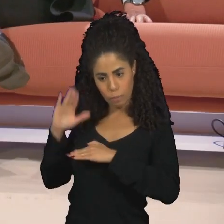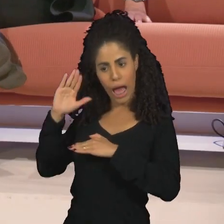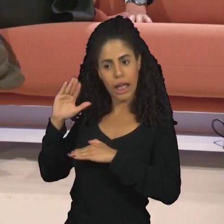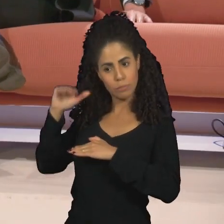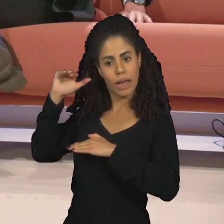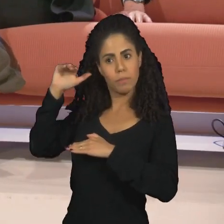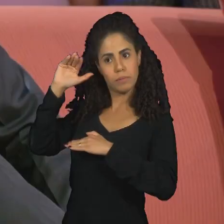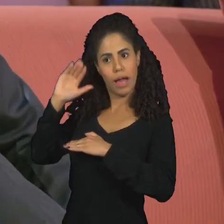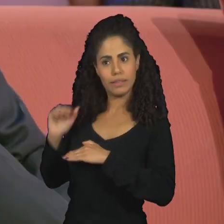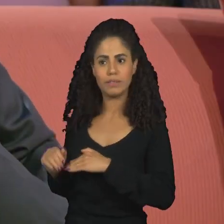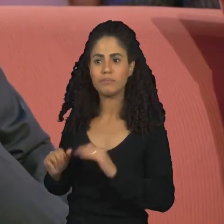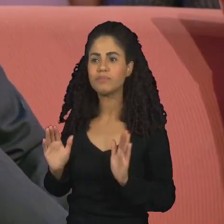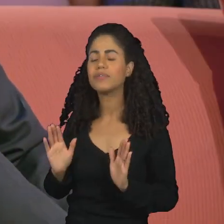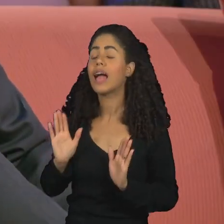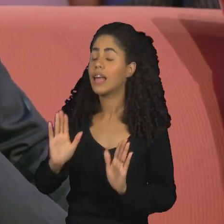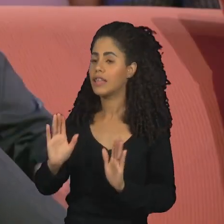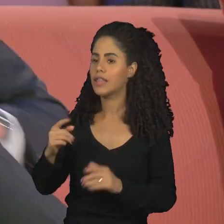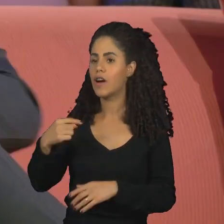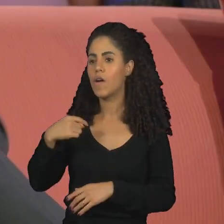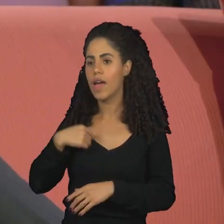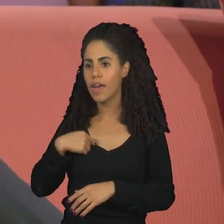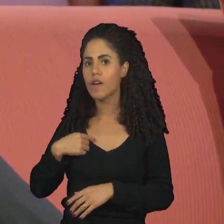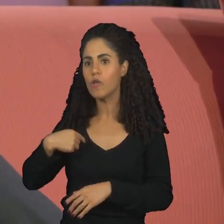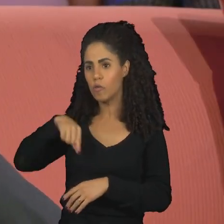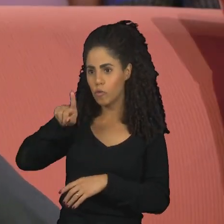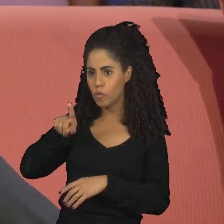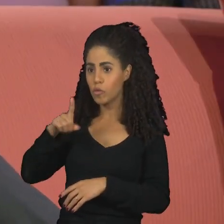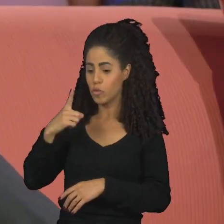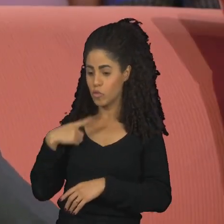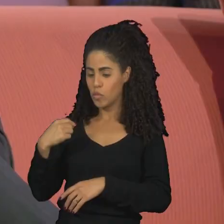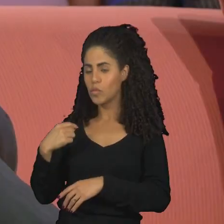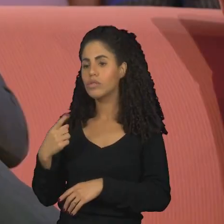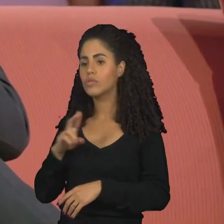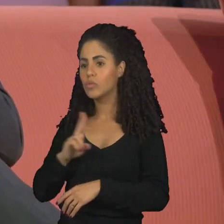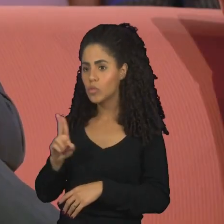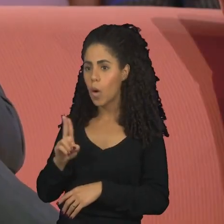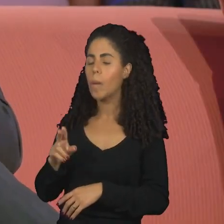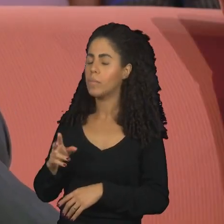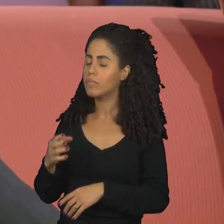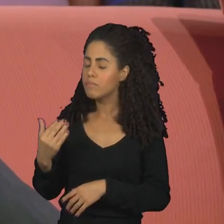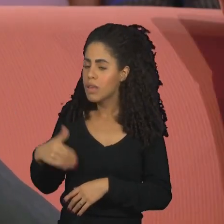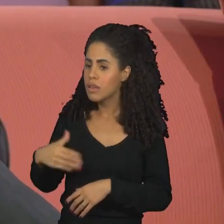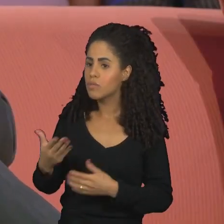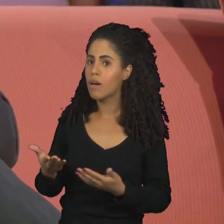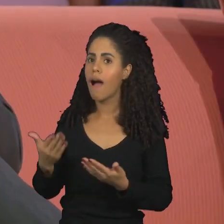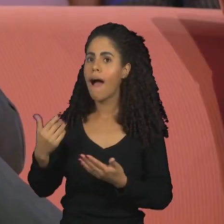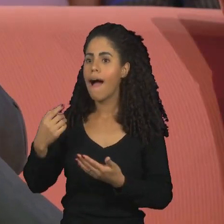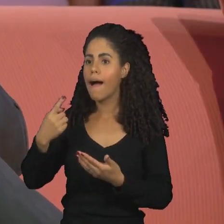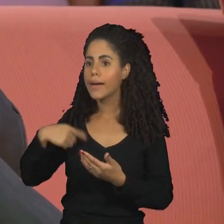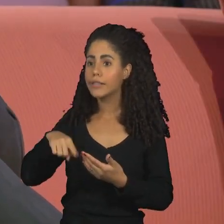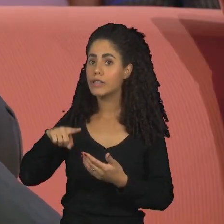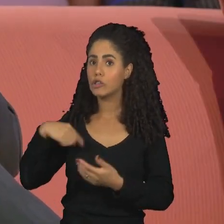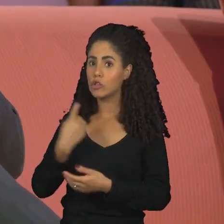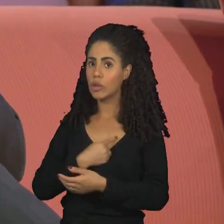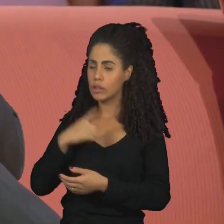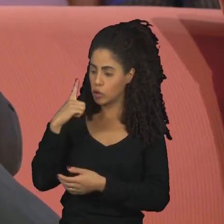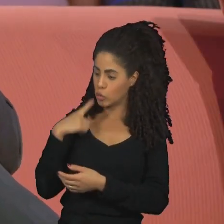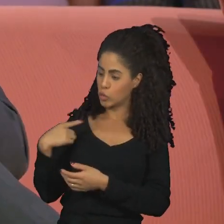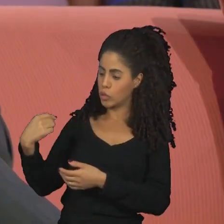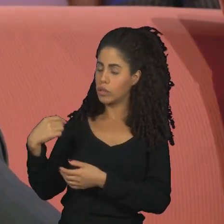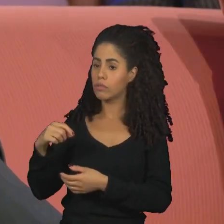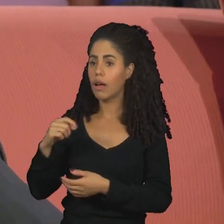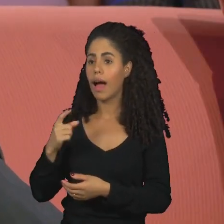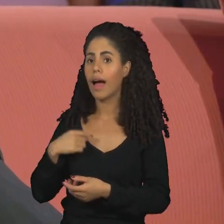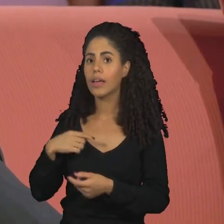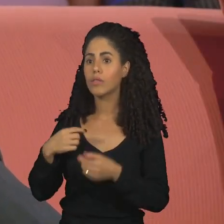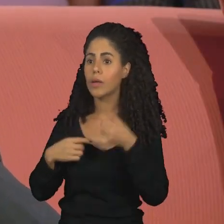Um pouco. Mas aí meu nome foi e finalmente foi escolhido. Aí quando a gente é escolhido, tem uma coisa que a gente